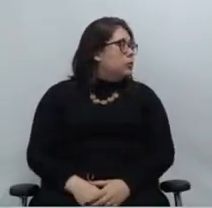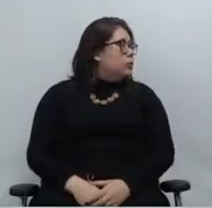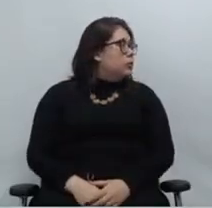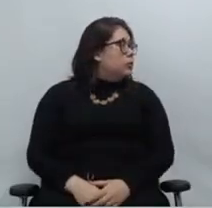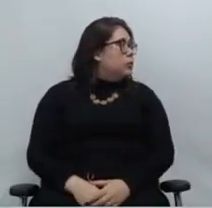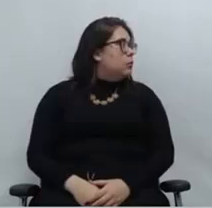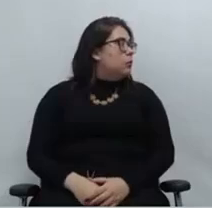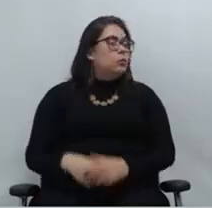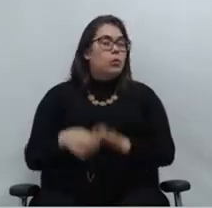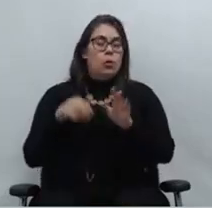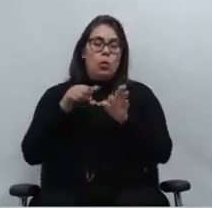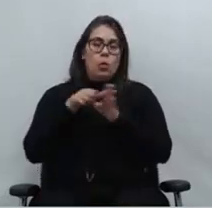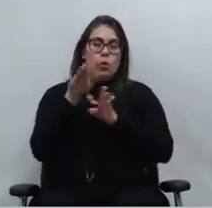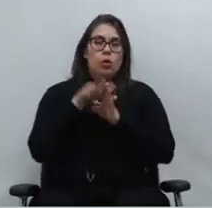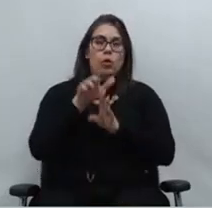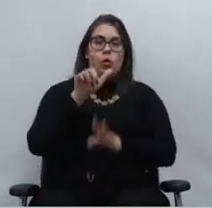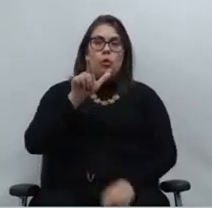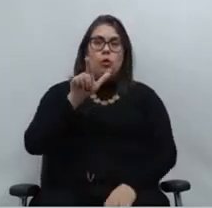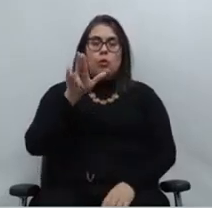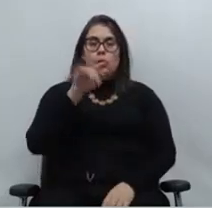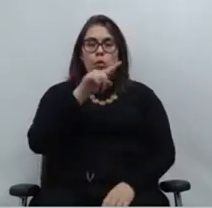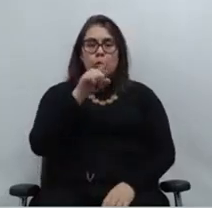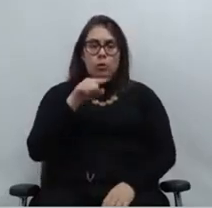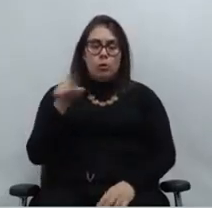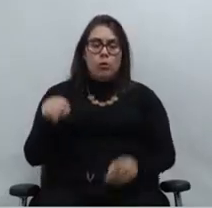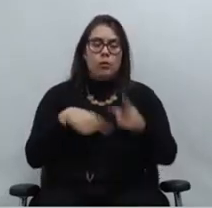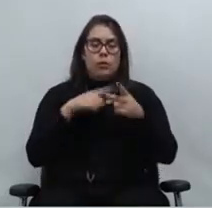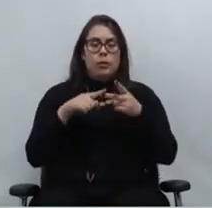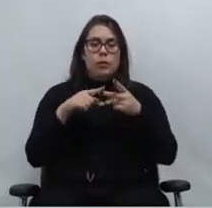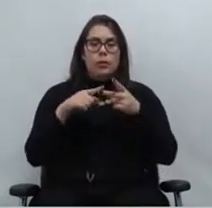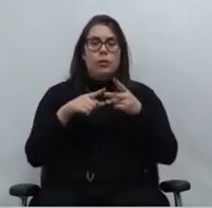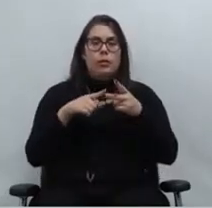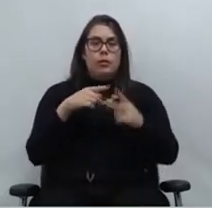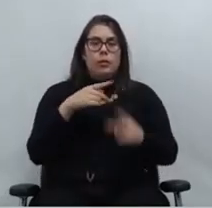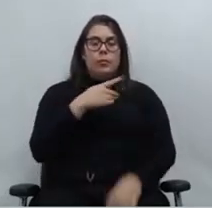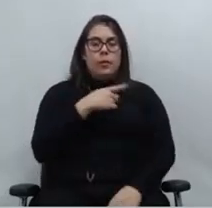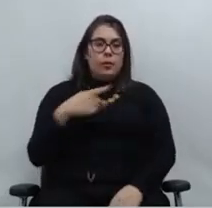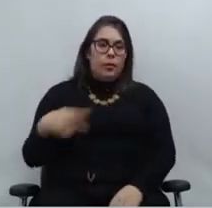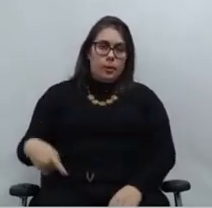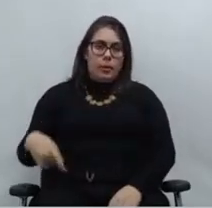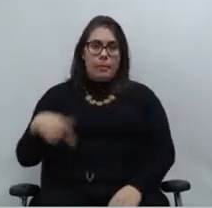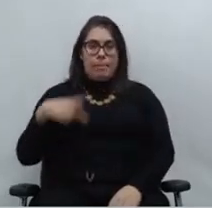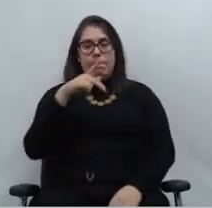excelentíssimo conselheiro Luiz Eduardo de Toledo Coelho e da presidente da PADEP,